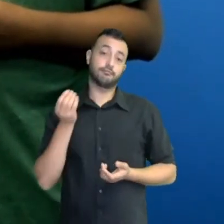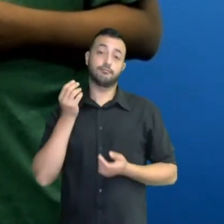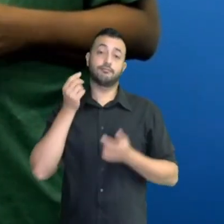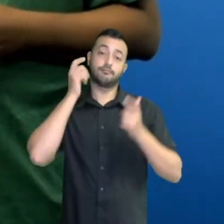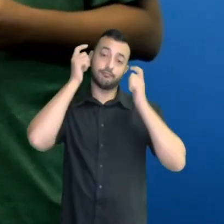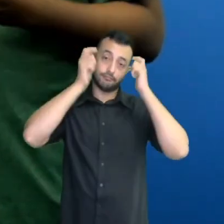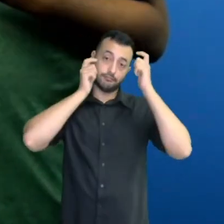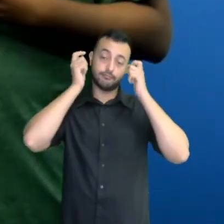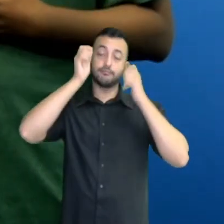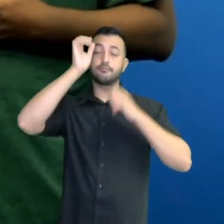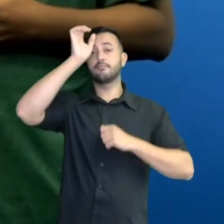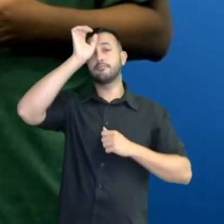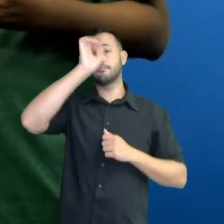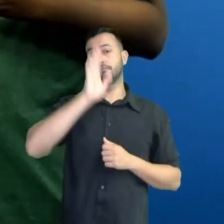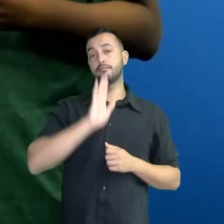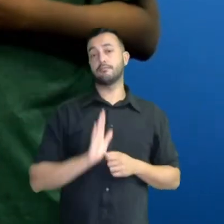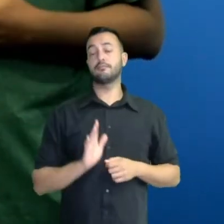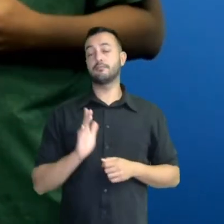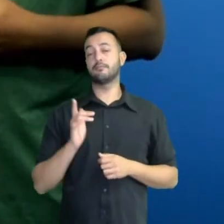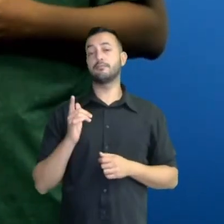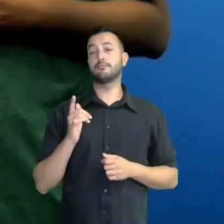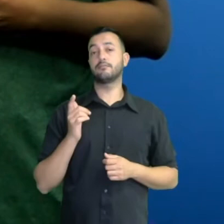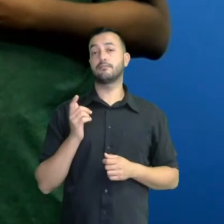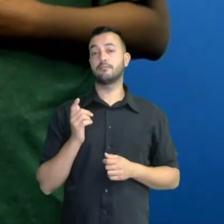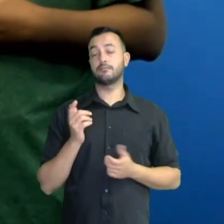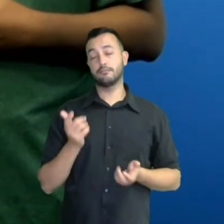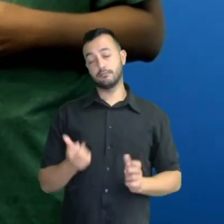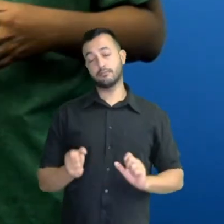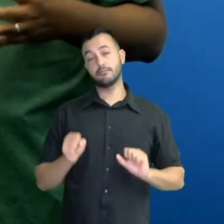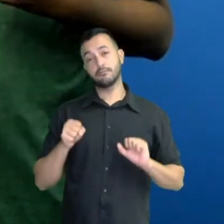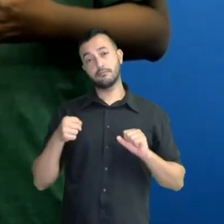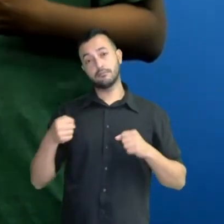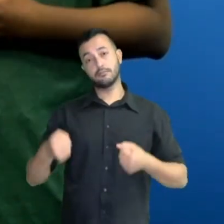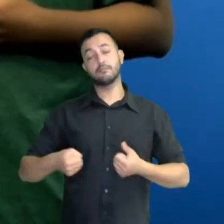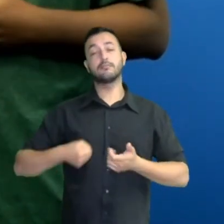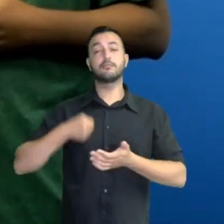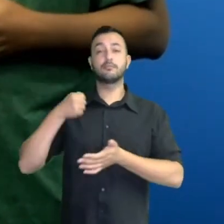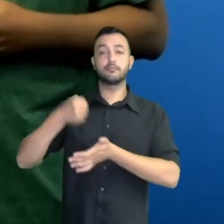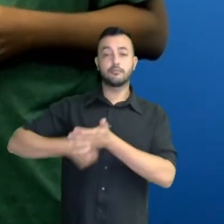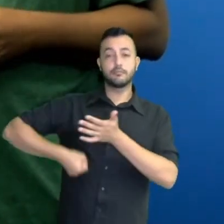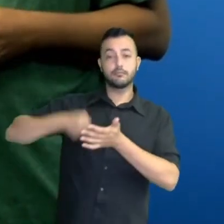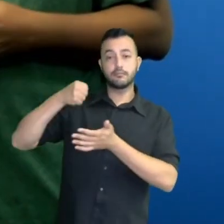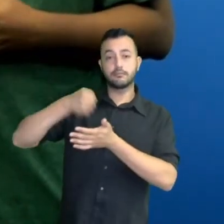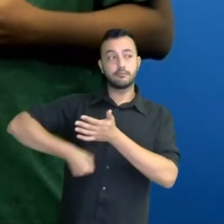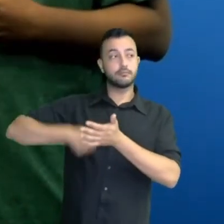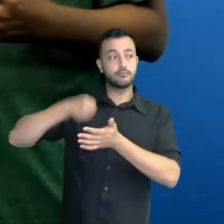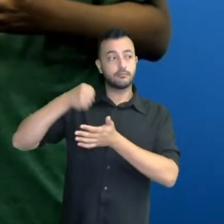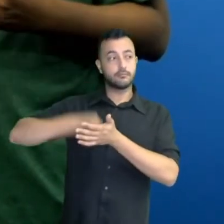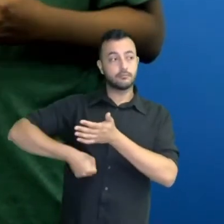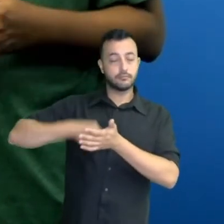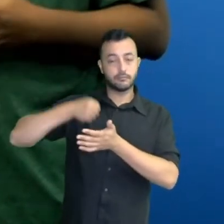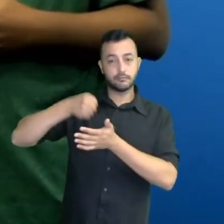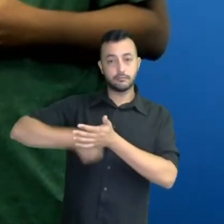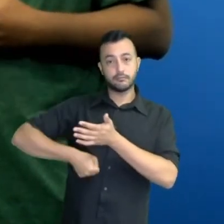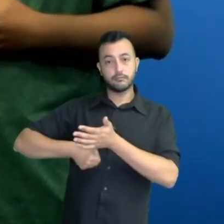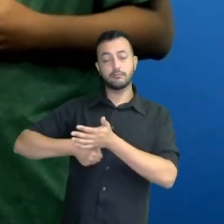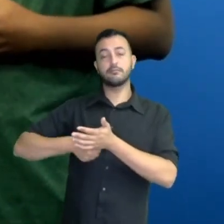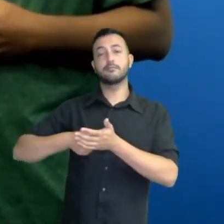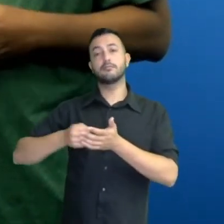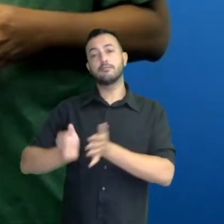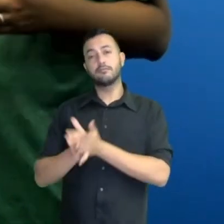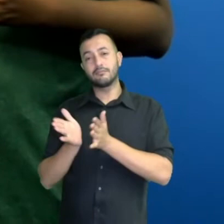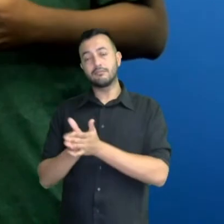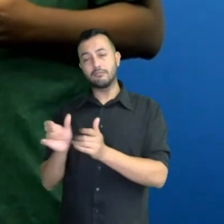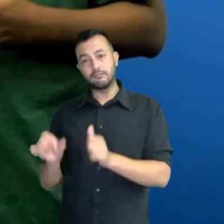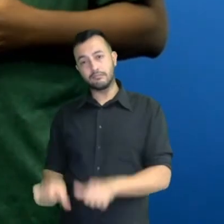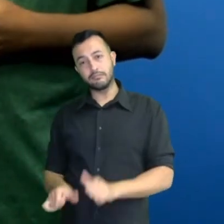no Brasil, né, enquanto se tentou, né, vem se buscando nos últimos anos, né, a redução da extrema